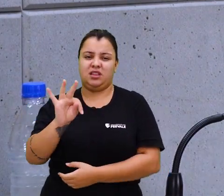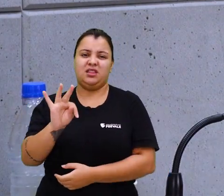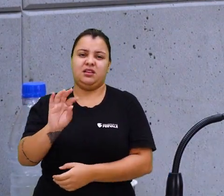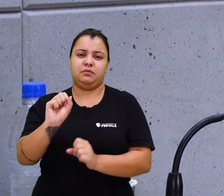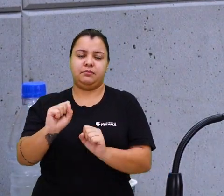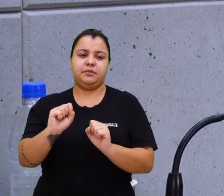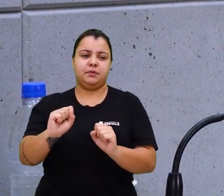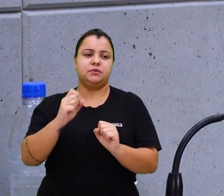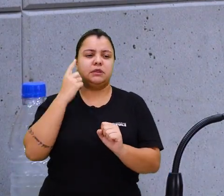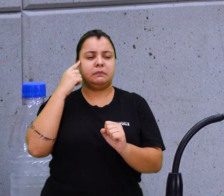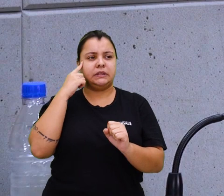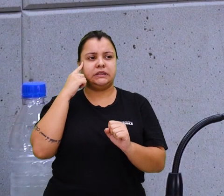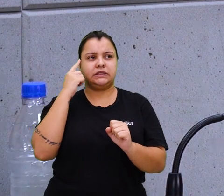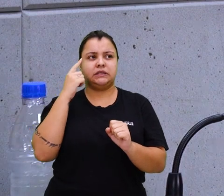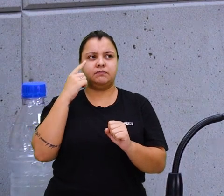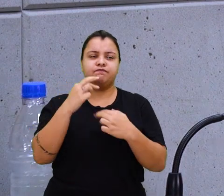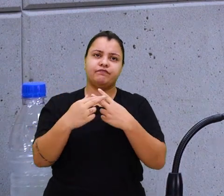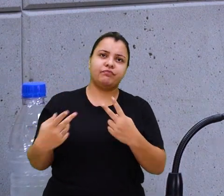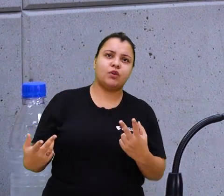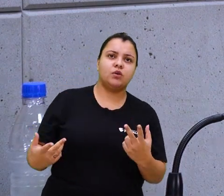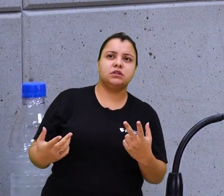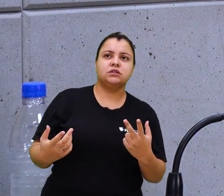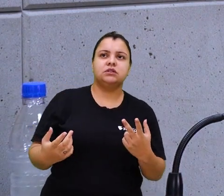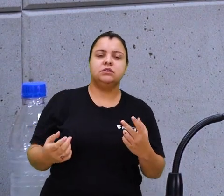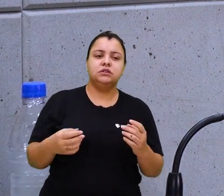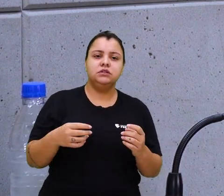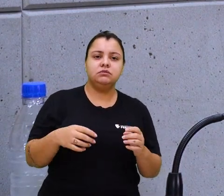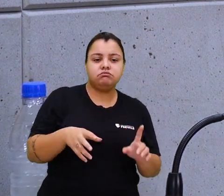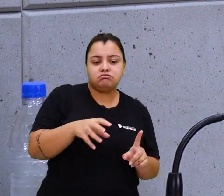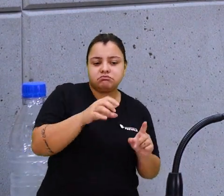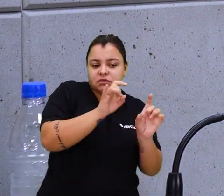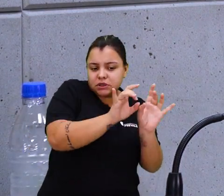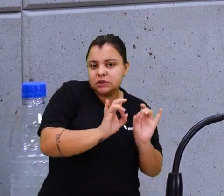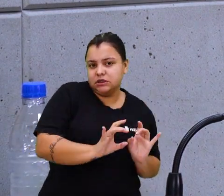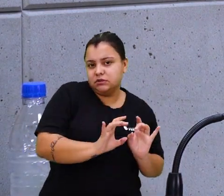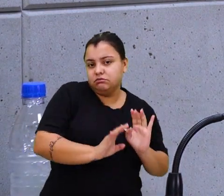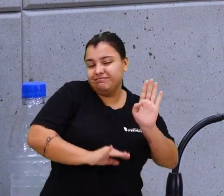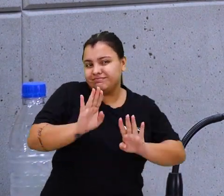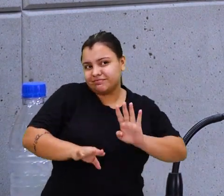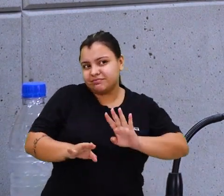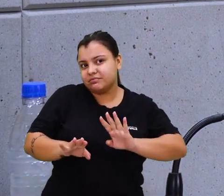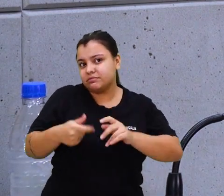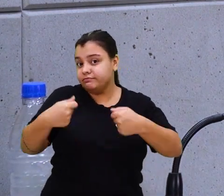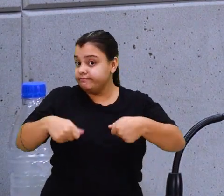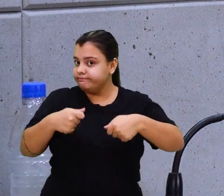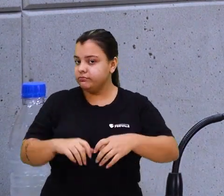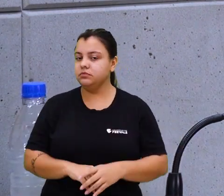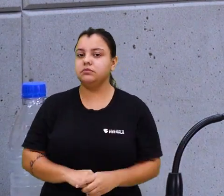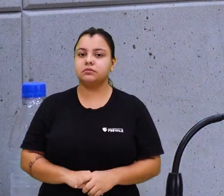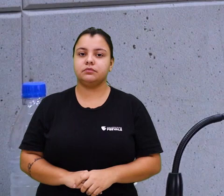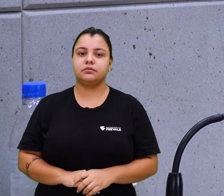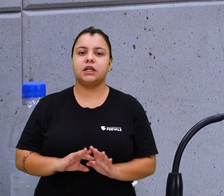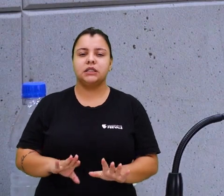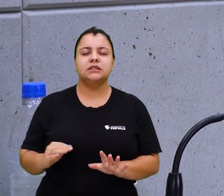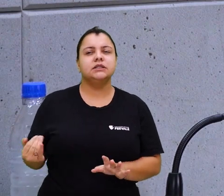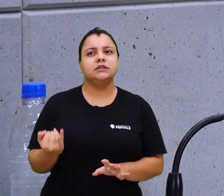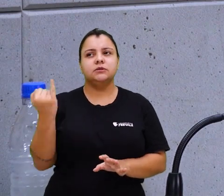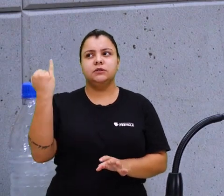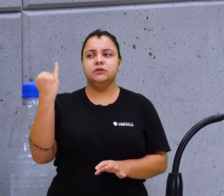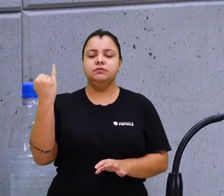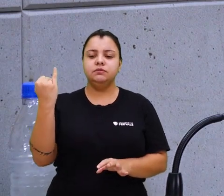ã dependendo da demanda né enfim mas a importância até